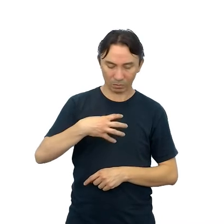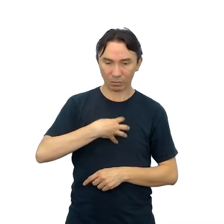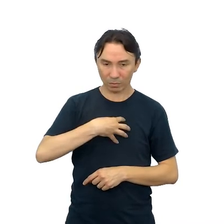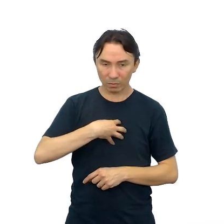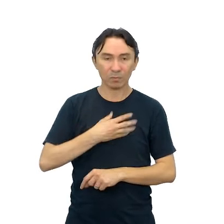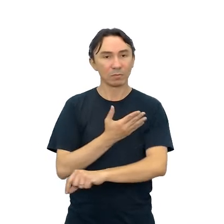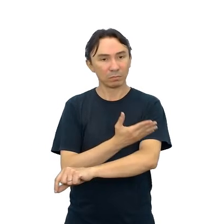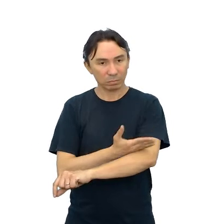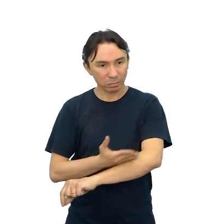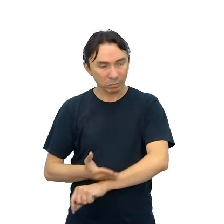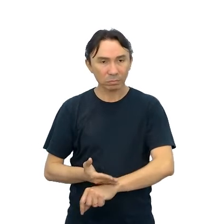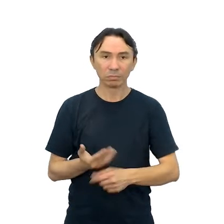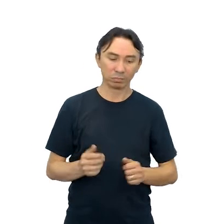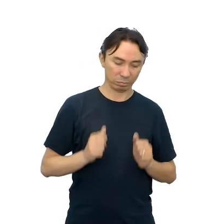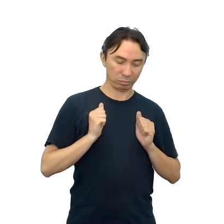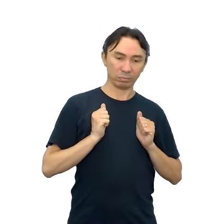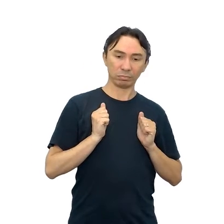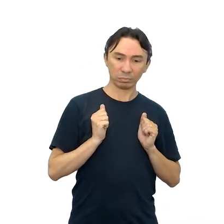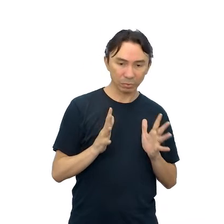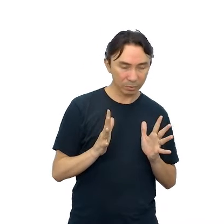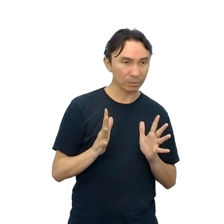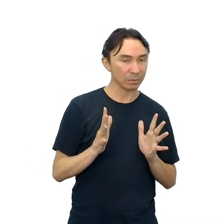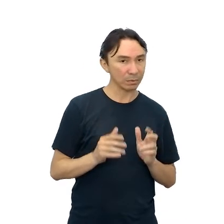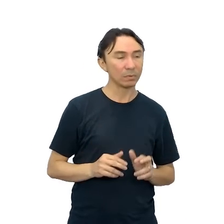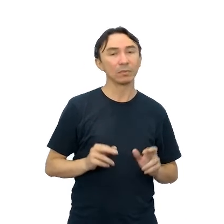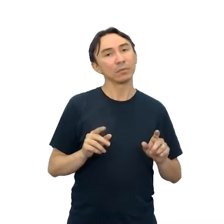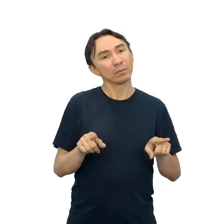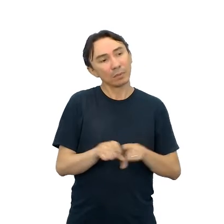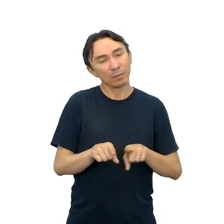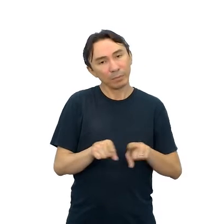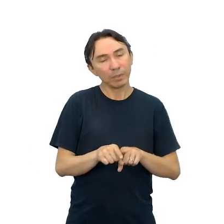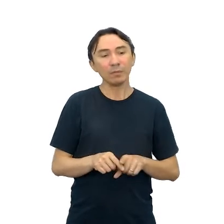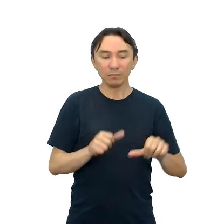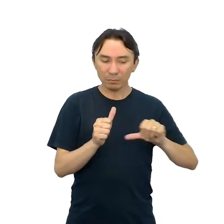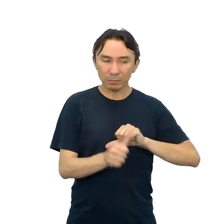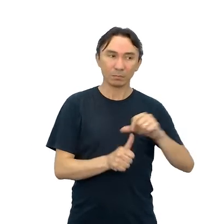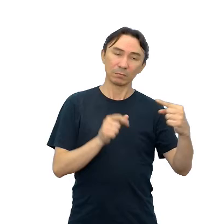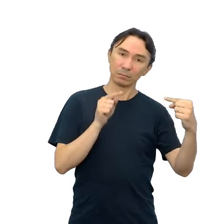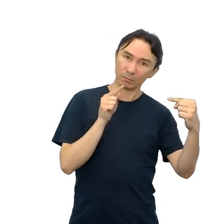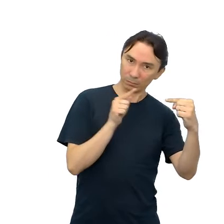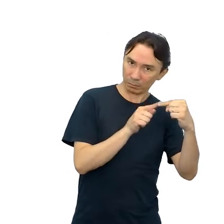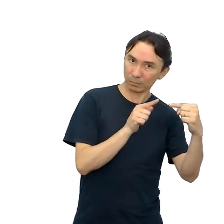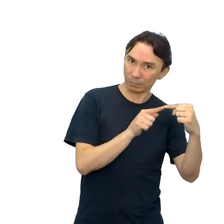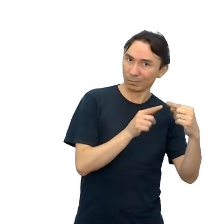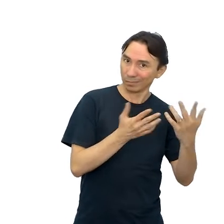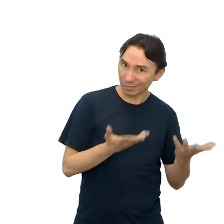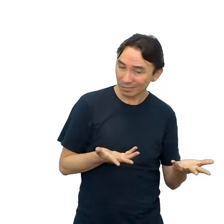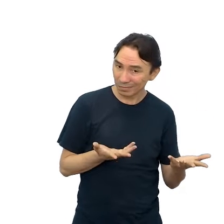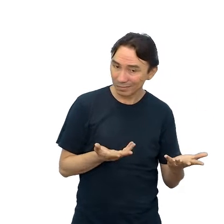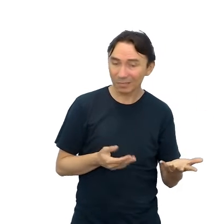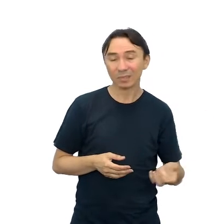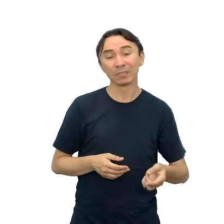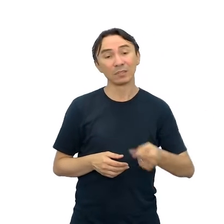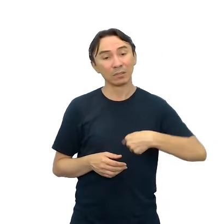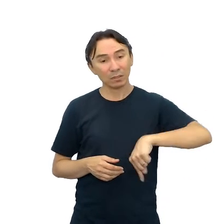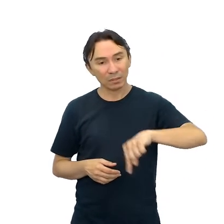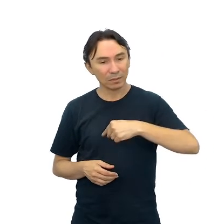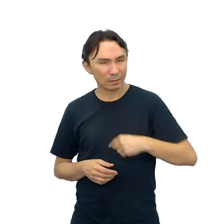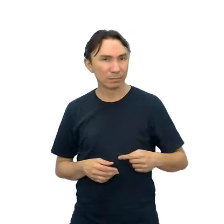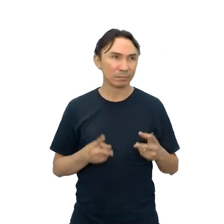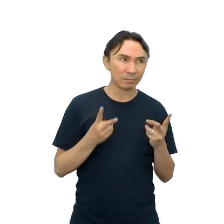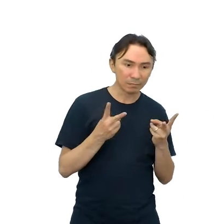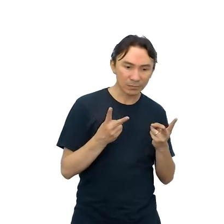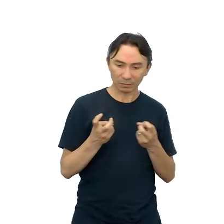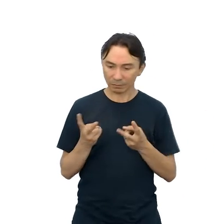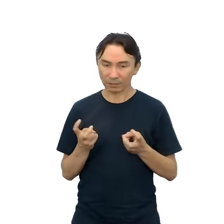relação, né, à casa em que estamos visitando. Então, a função de percepção, ela também